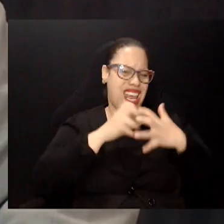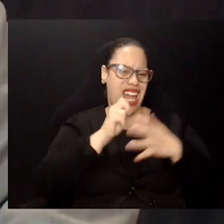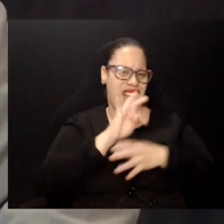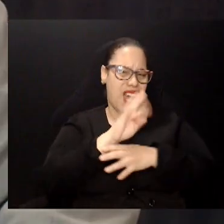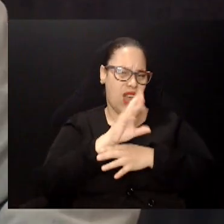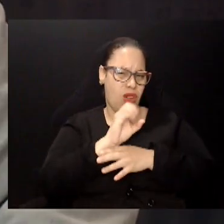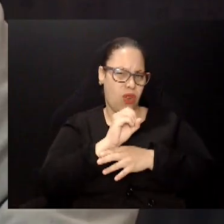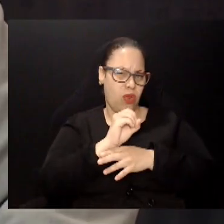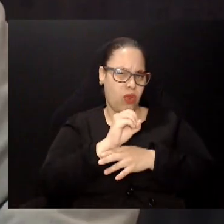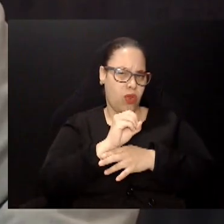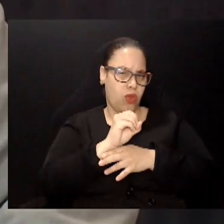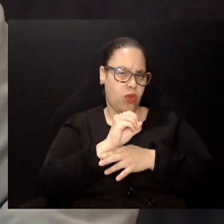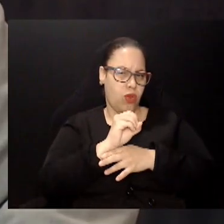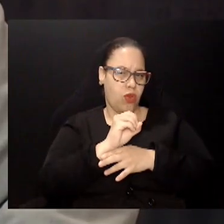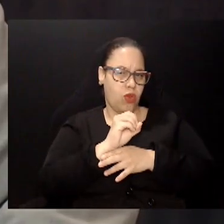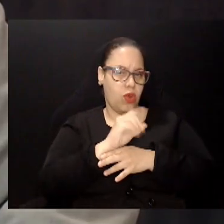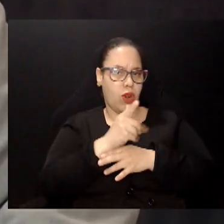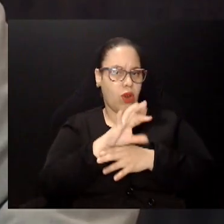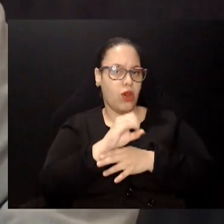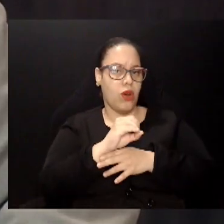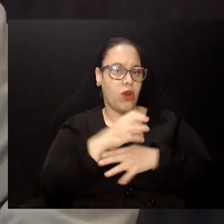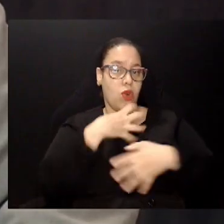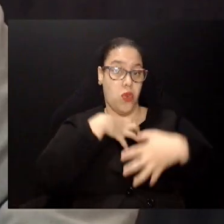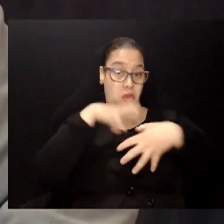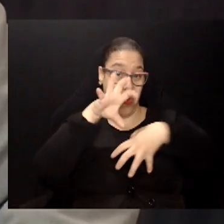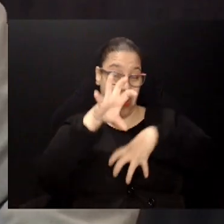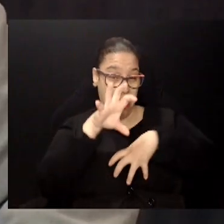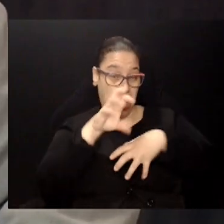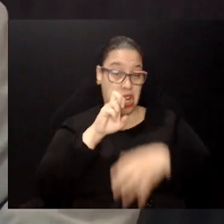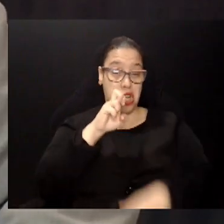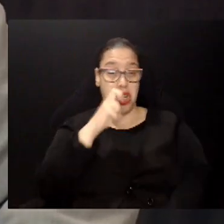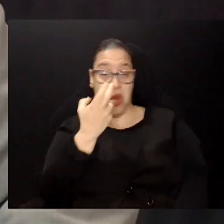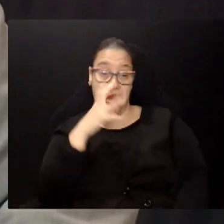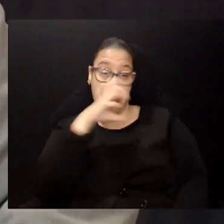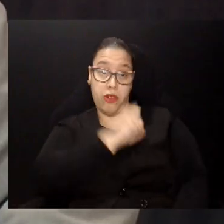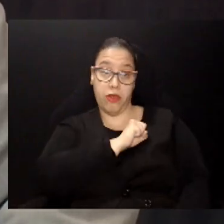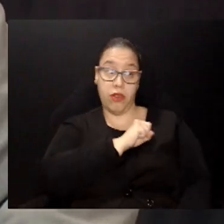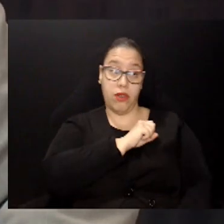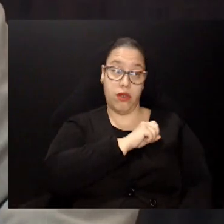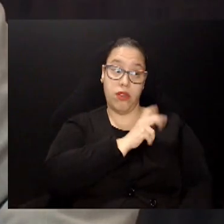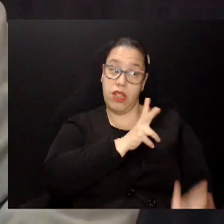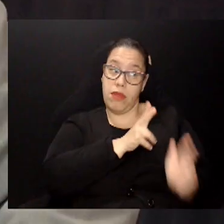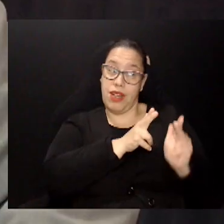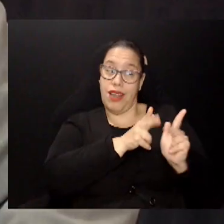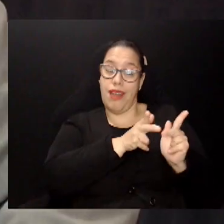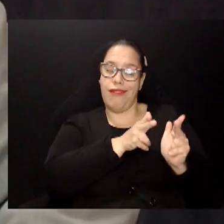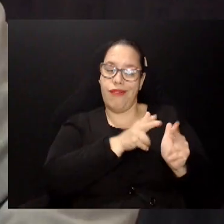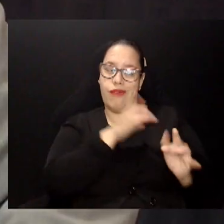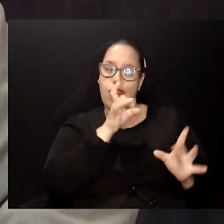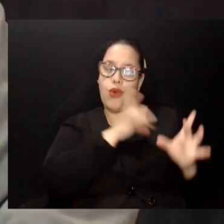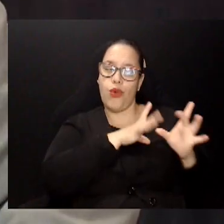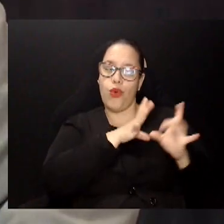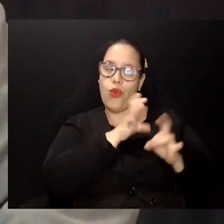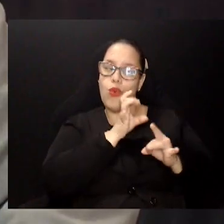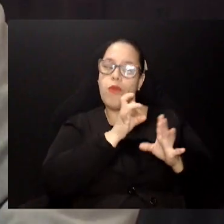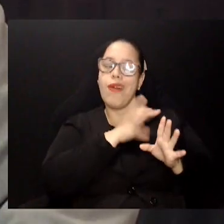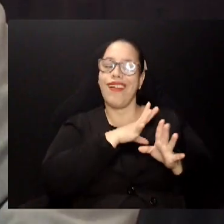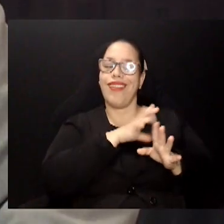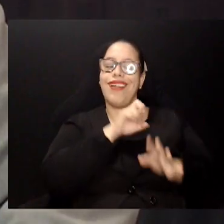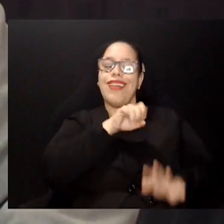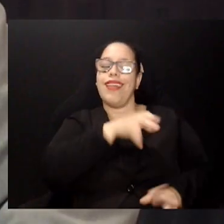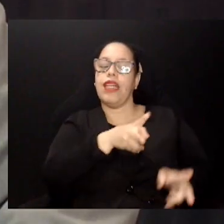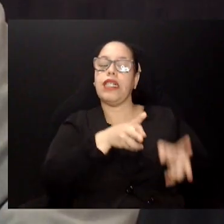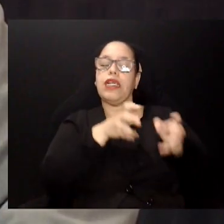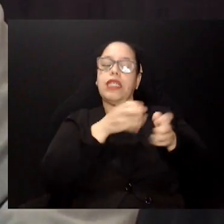empatia. Tem muito mais a ver com medo. Então, assim, tudo que a gente conversou aqui dá pra você ter uma noção se você está se autoanulando. Se você perceber que está acontecendo isso, você não